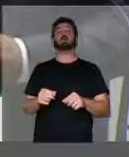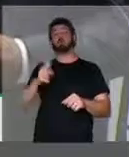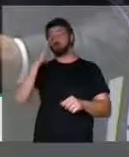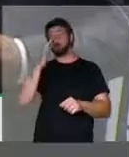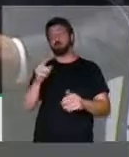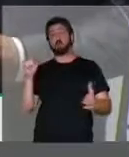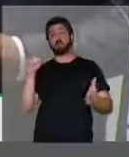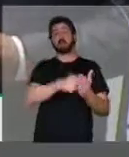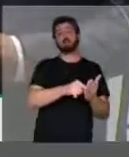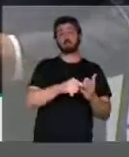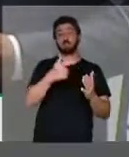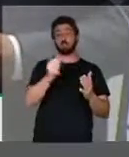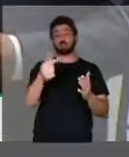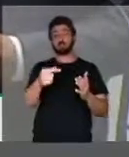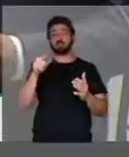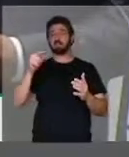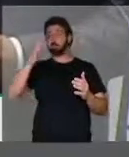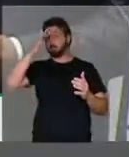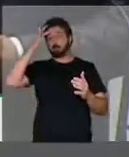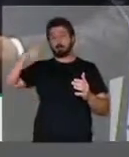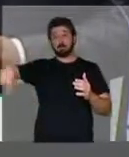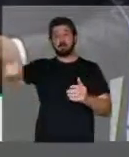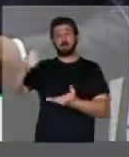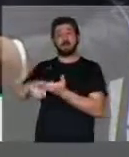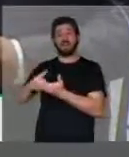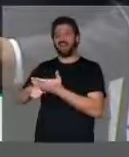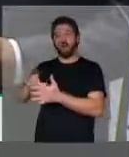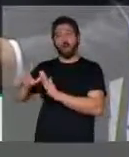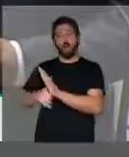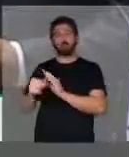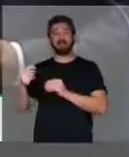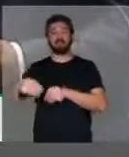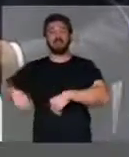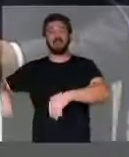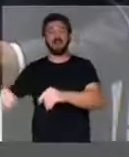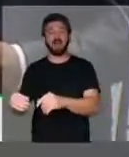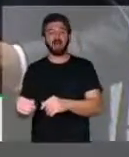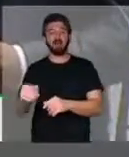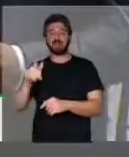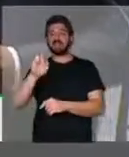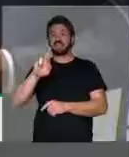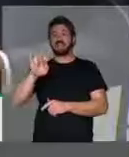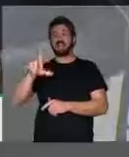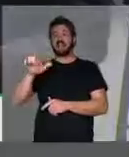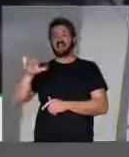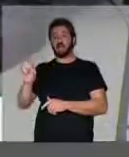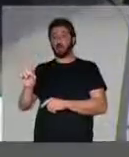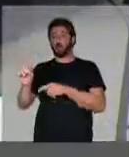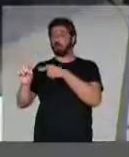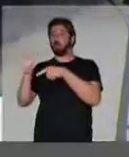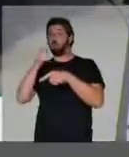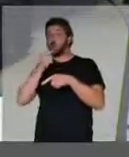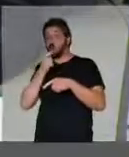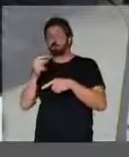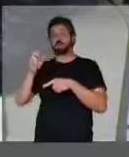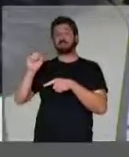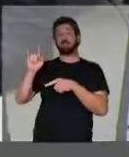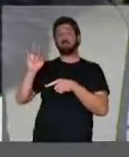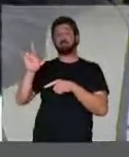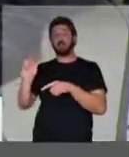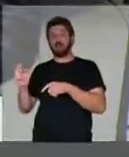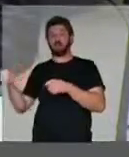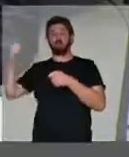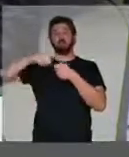menos que grileiros, entre os quais o Silvério Fernandes, que é sócio do Vitalmiro